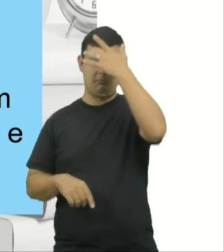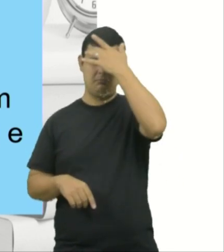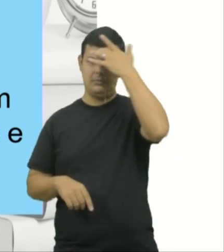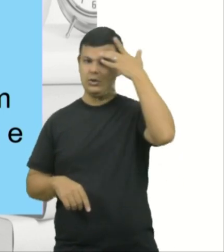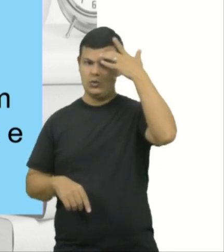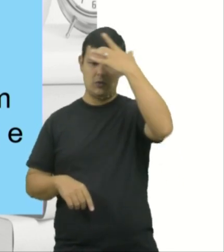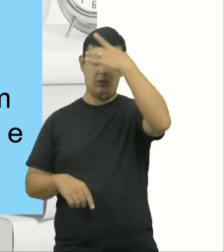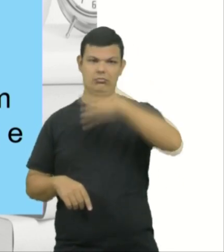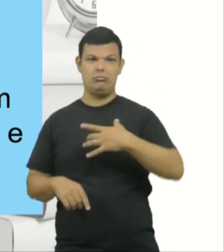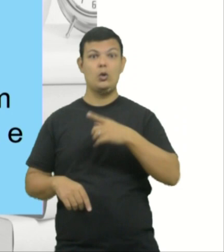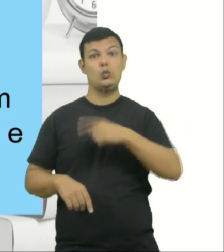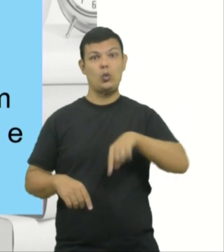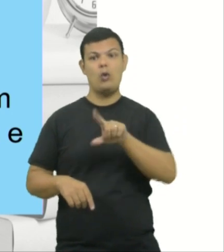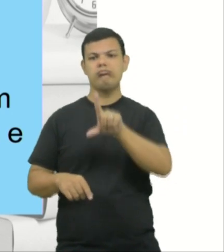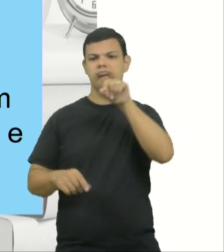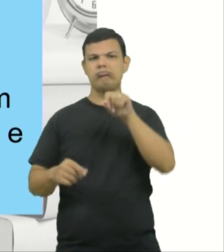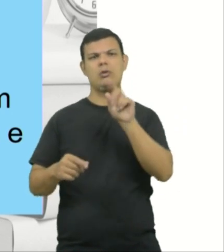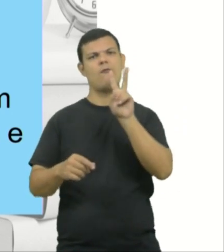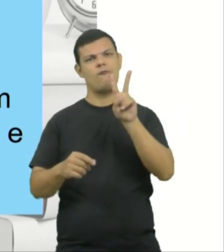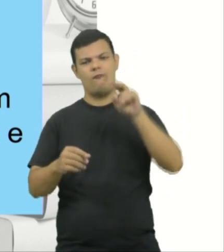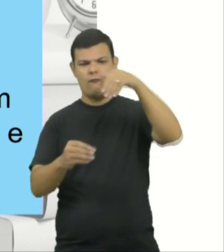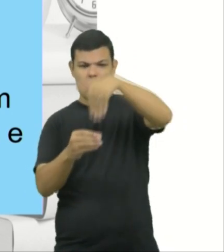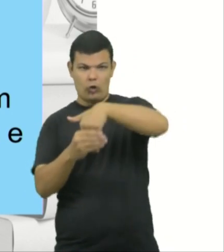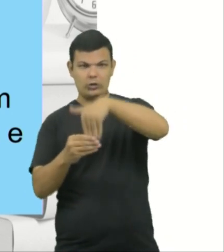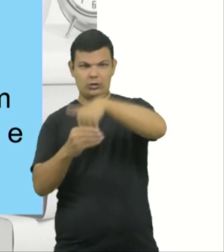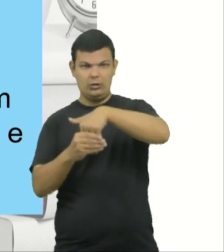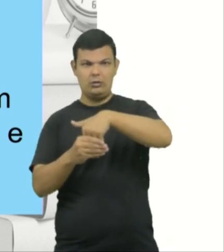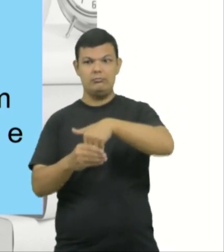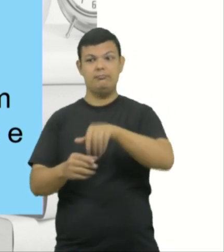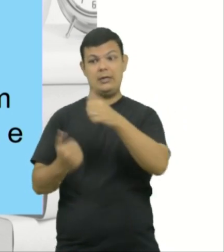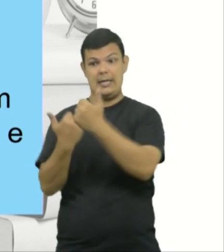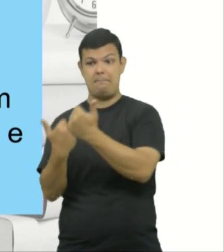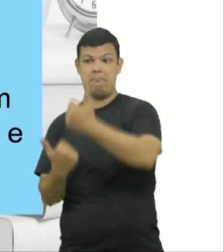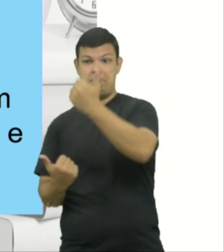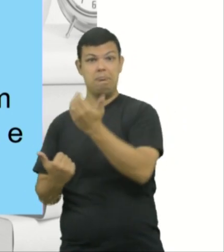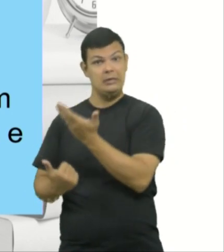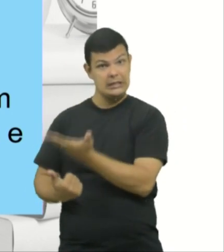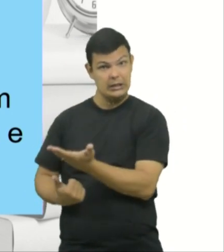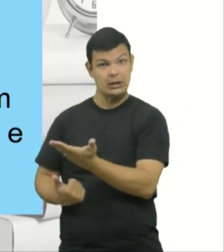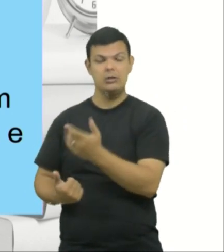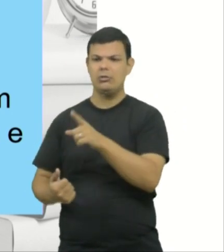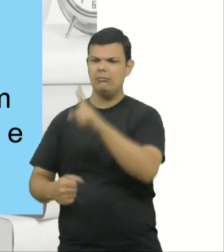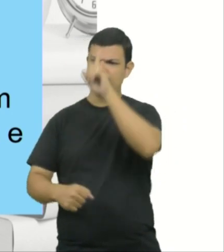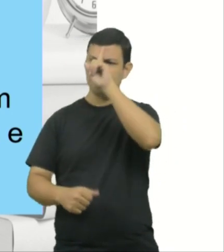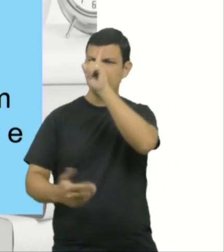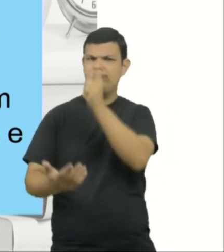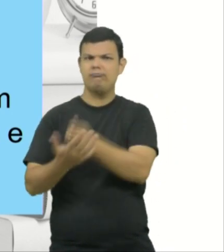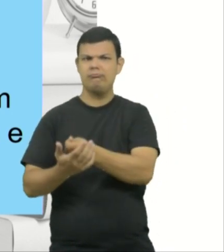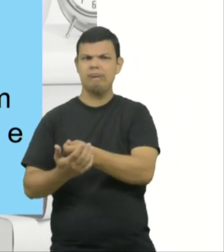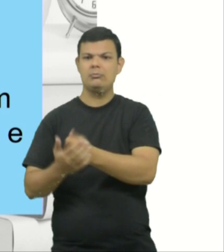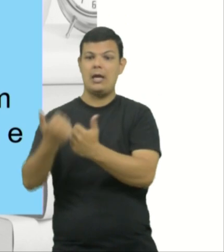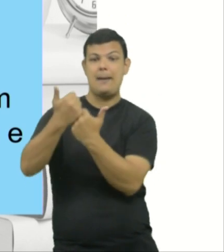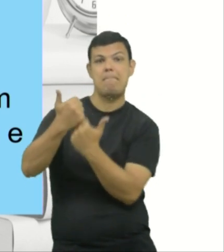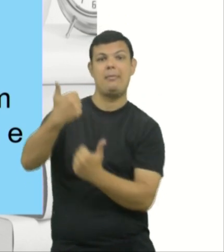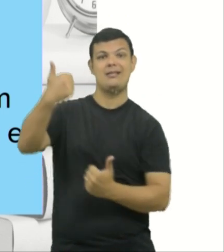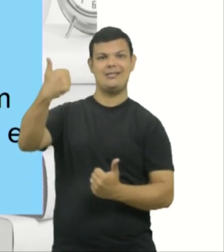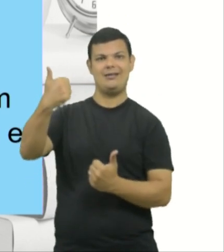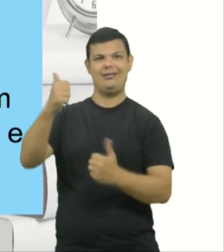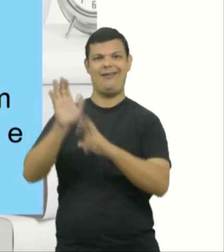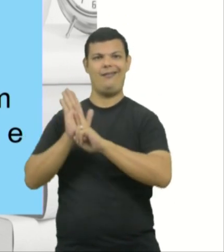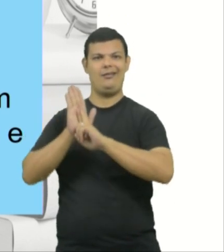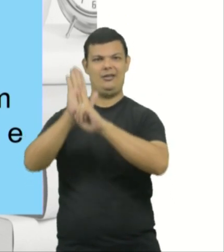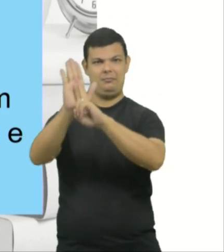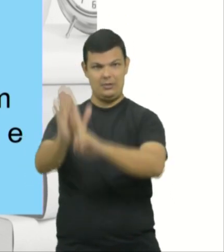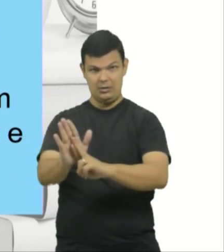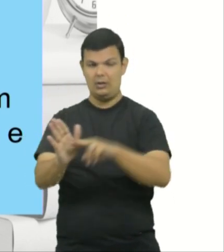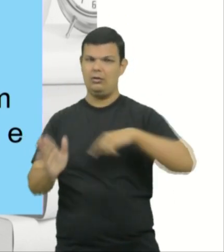Nós votamos aquele representante que vai tomar as decisões por nós. Ou seja, se você